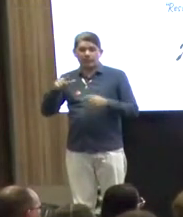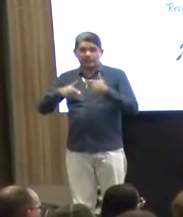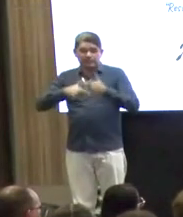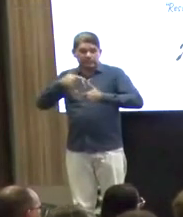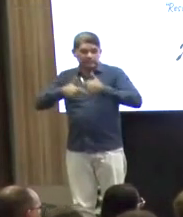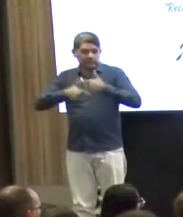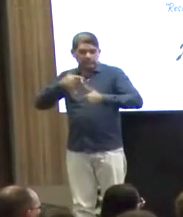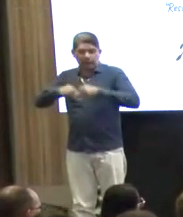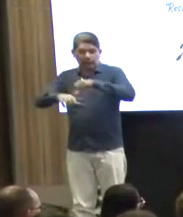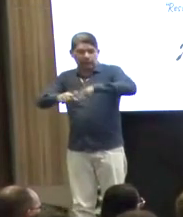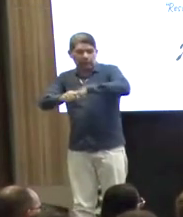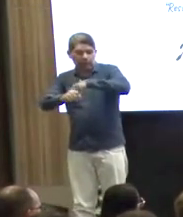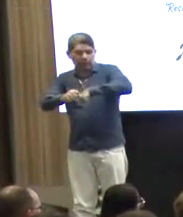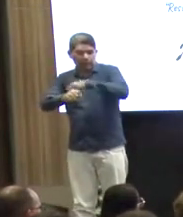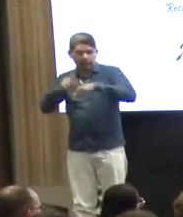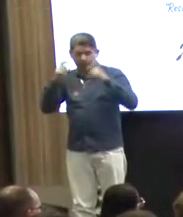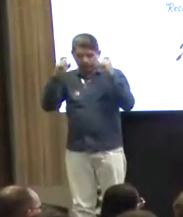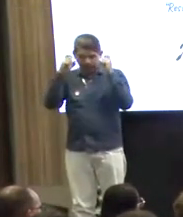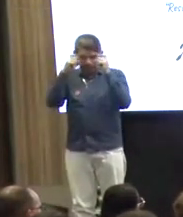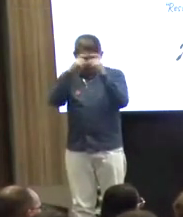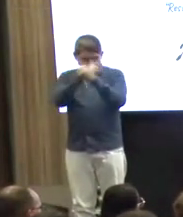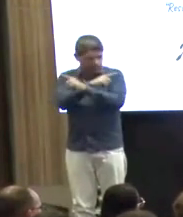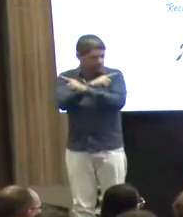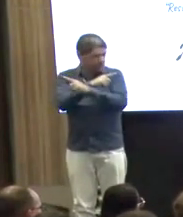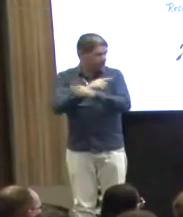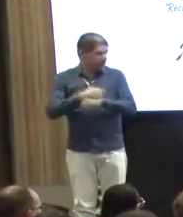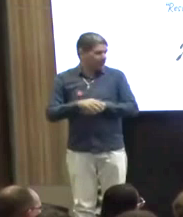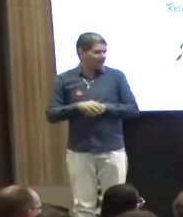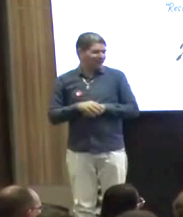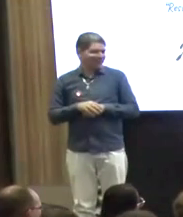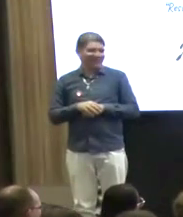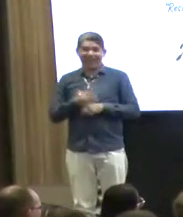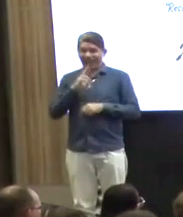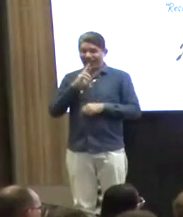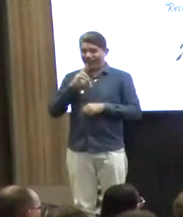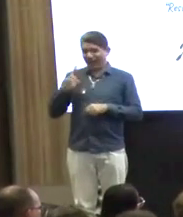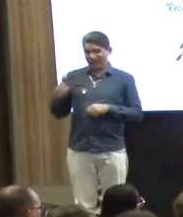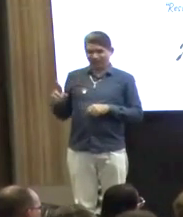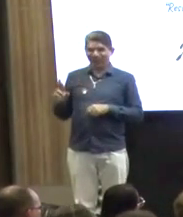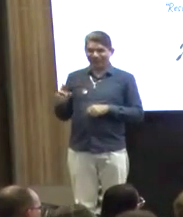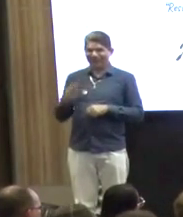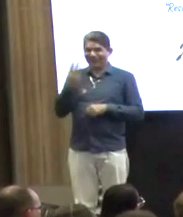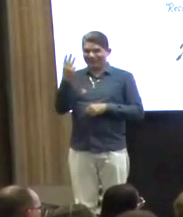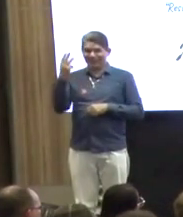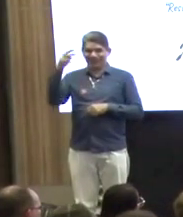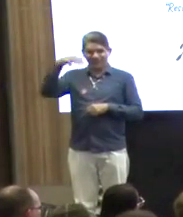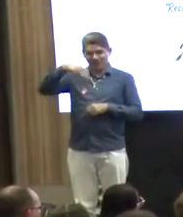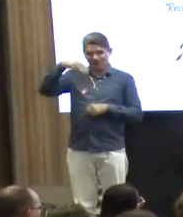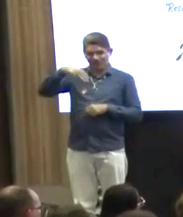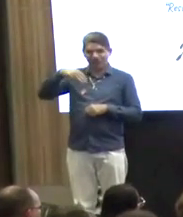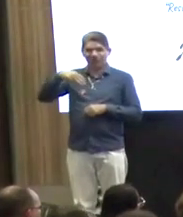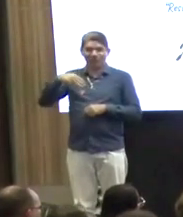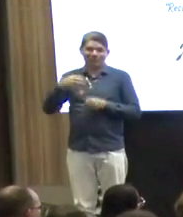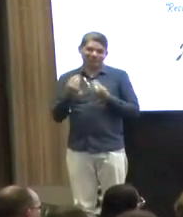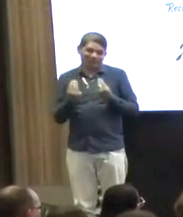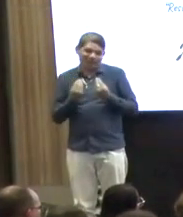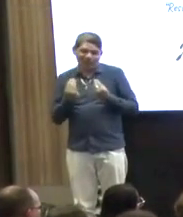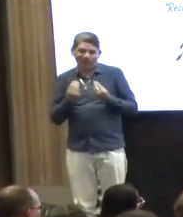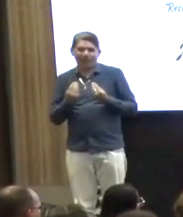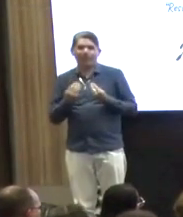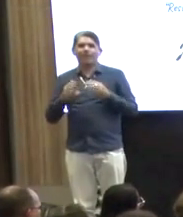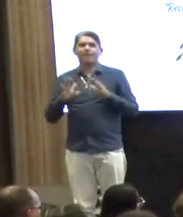Enfim, eu não sei se eu faço de conta que eu não ouvi a pergunta dele para tentar responder em 3 minutos, mas vamos lá. Bom, de todo modo, fica